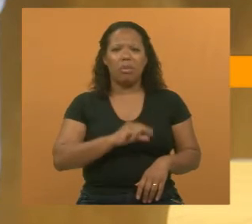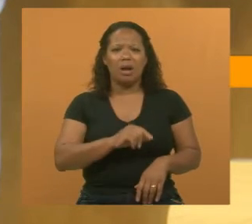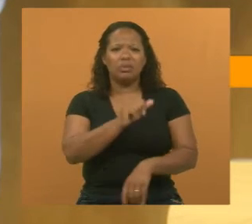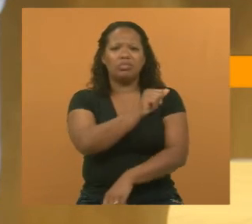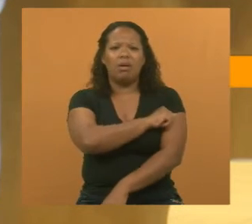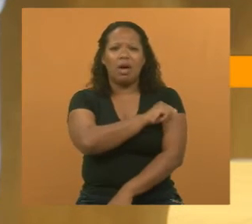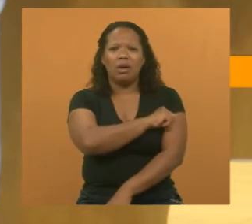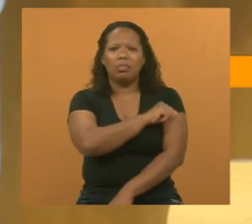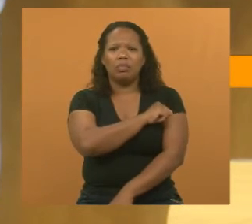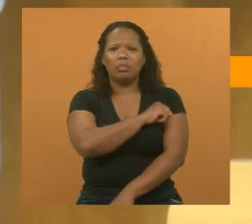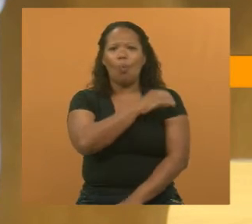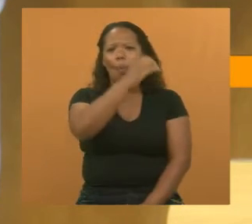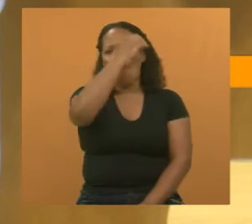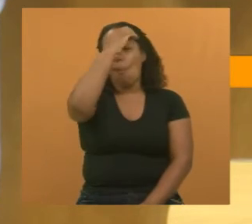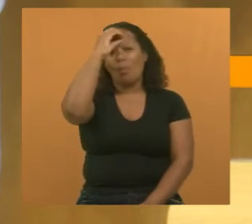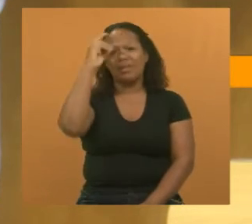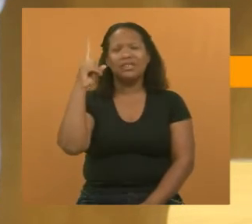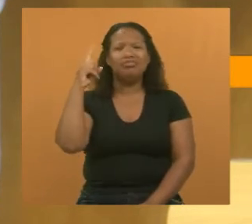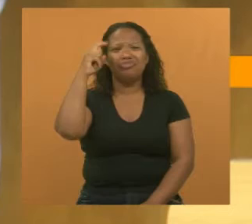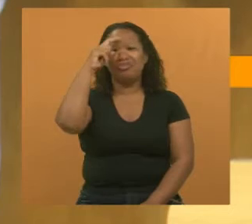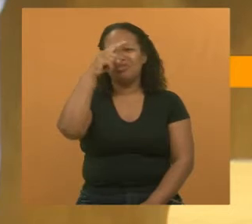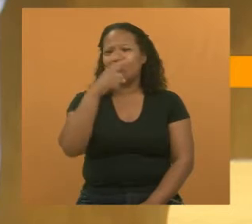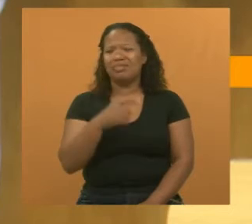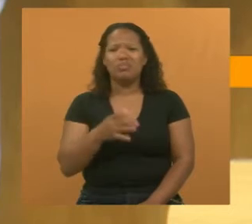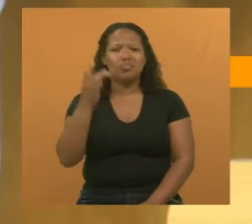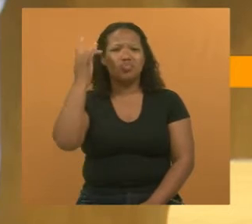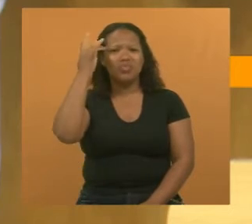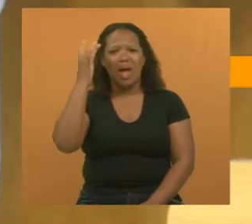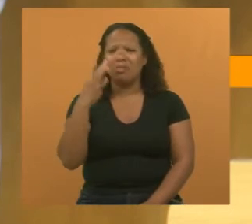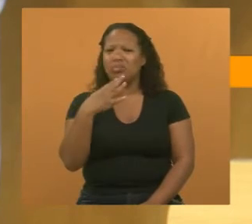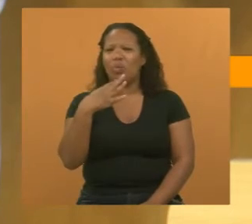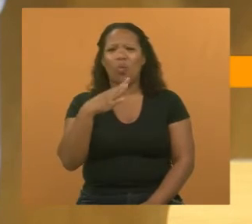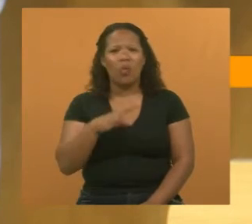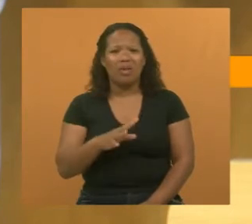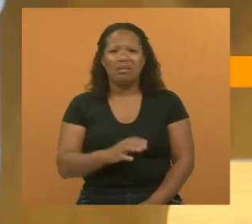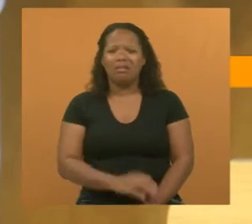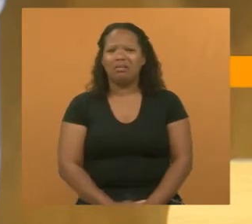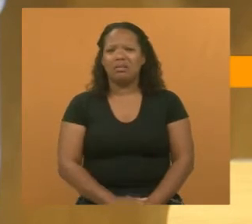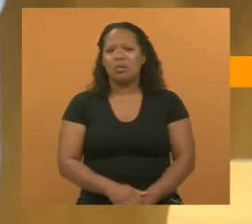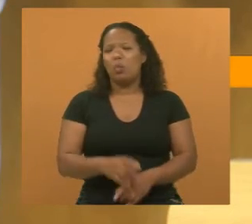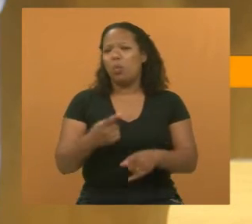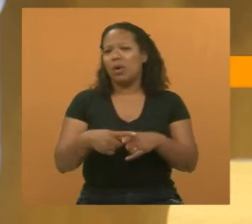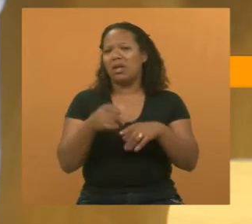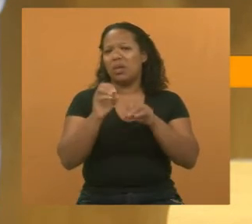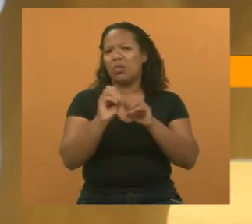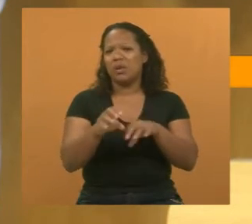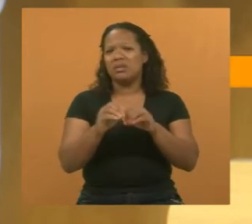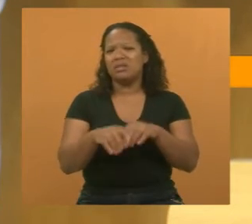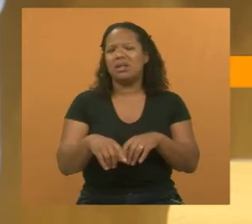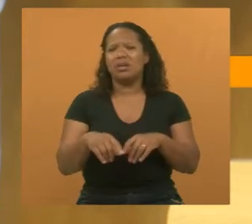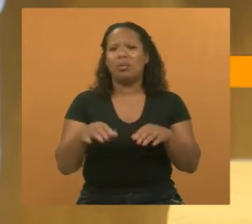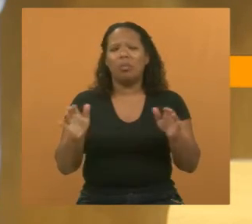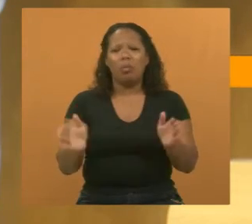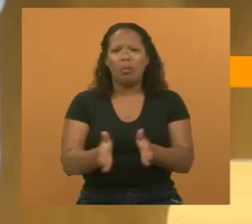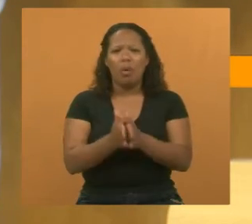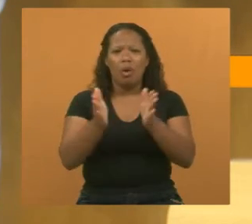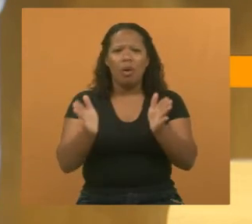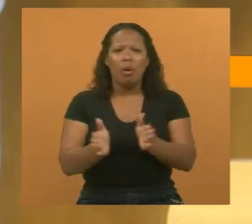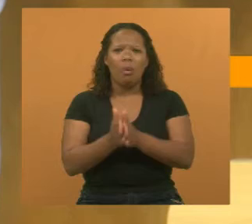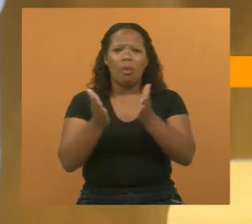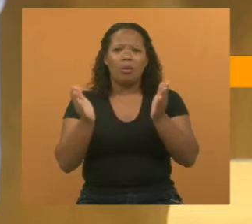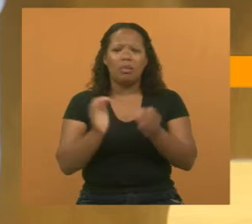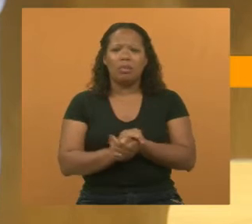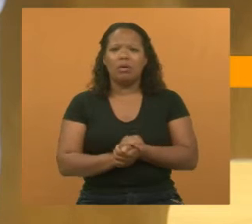saem do ensino médio têm muita dificuldade por conta de que o ensino ofertado, essa política educacional de